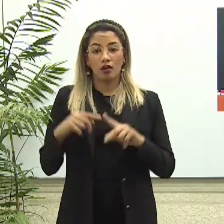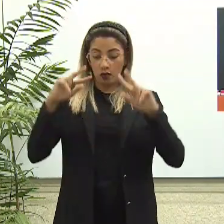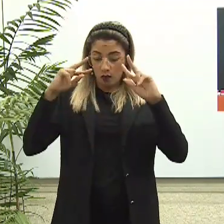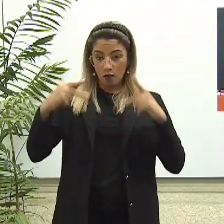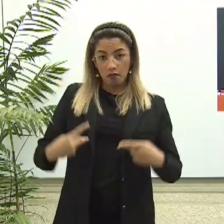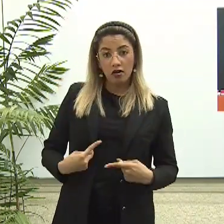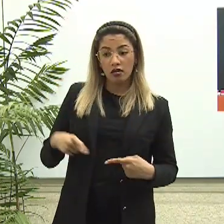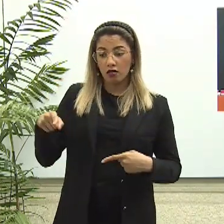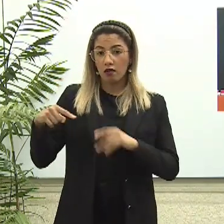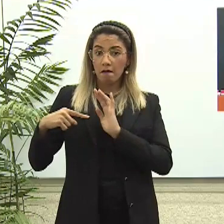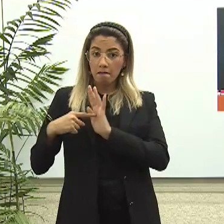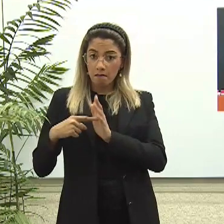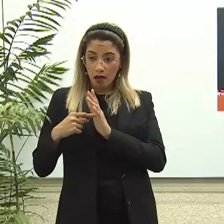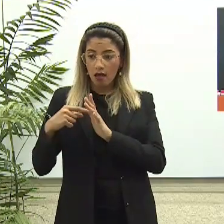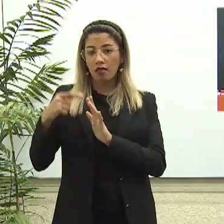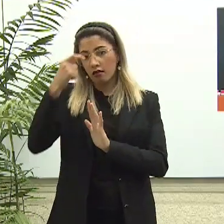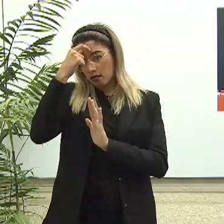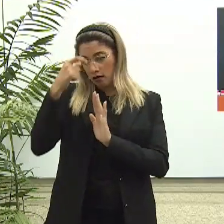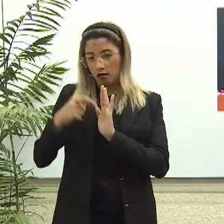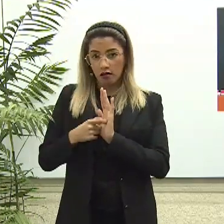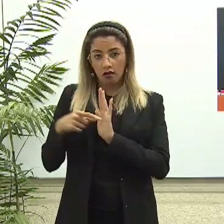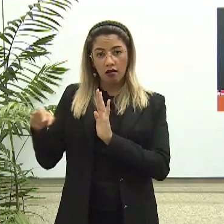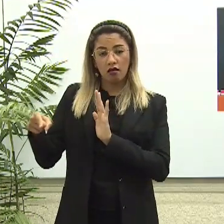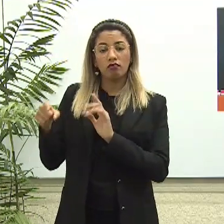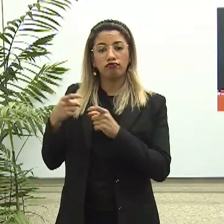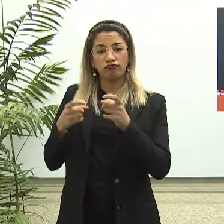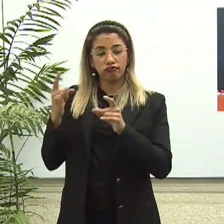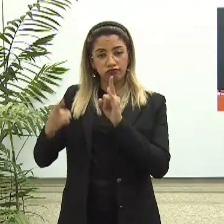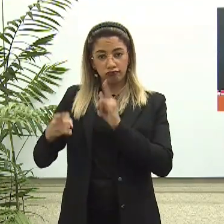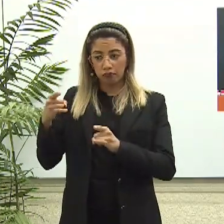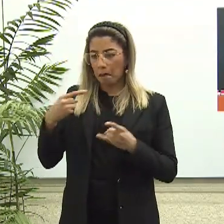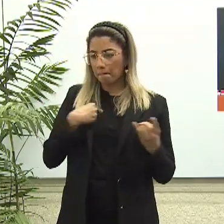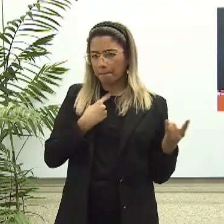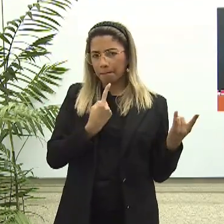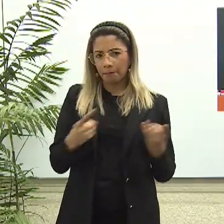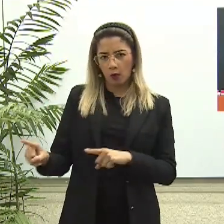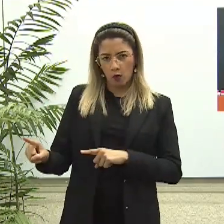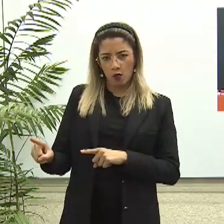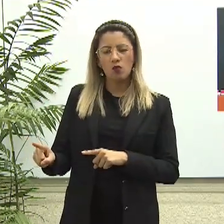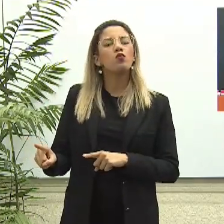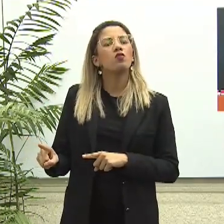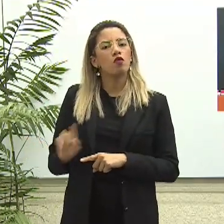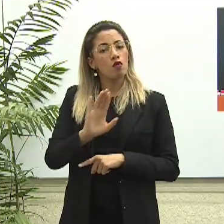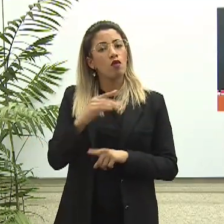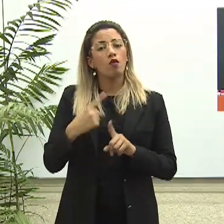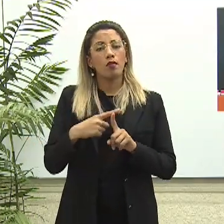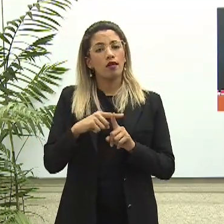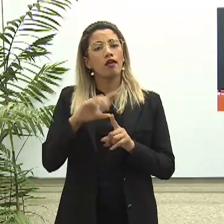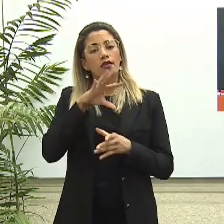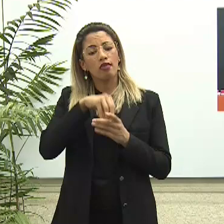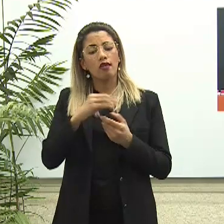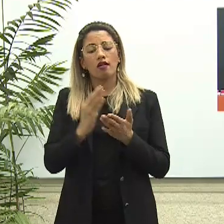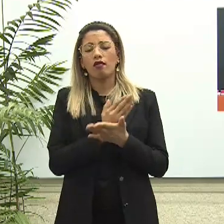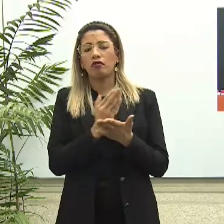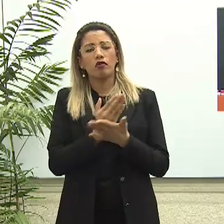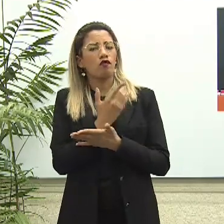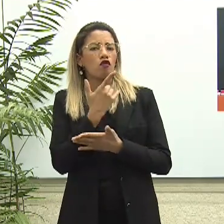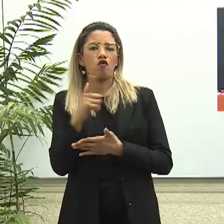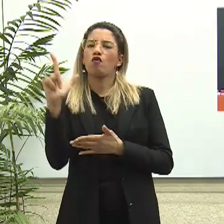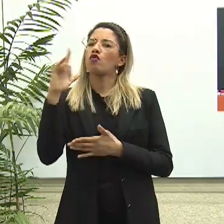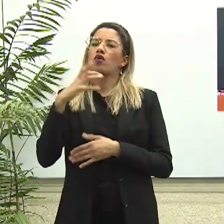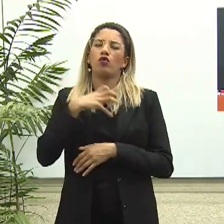máquina uma hostilidade ser humano versus máquina quando na verdade nossa nosso livro ele ele vai por outro caminho ele tenta